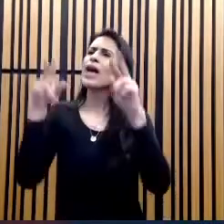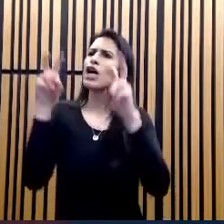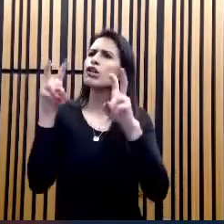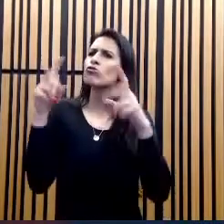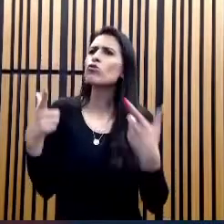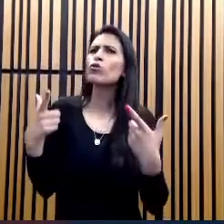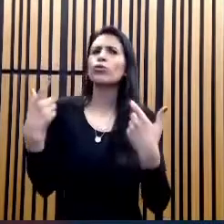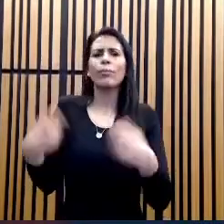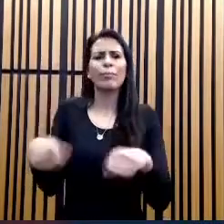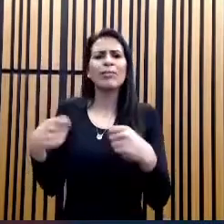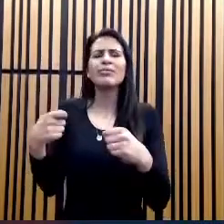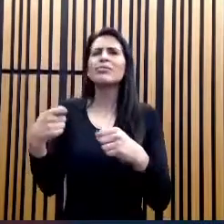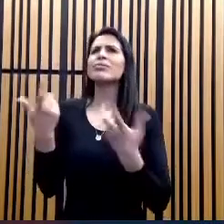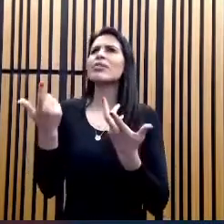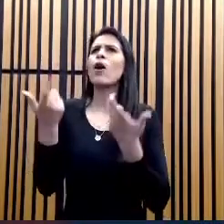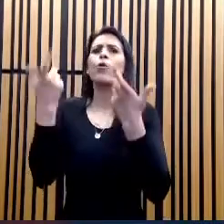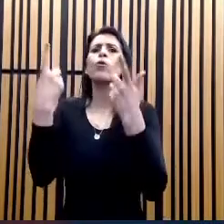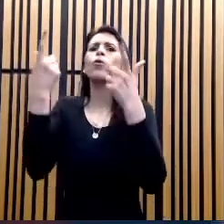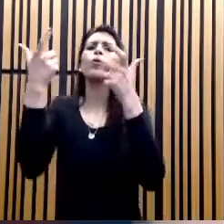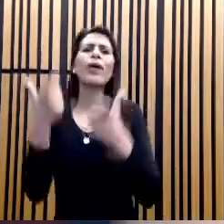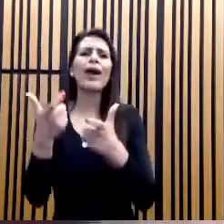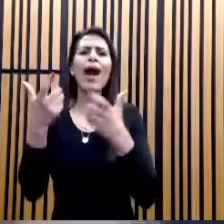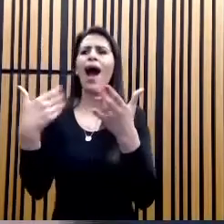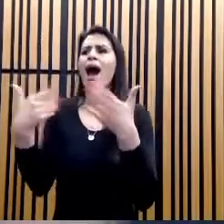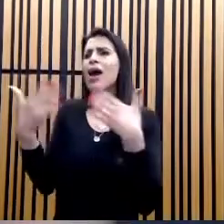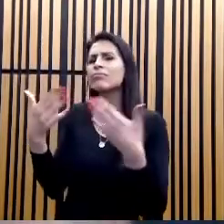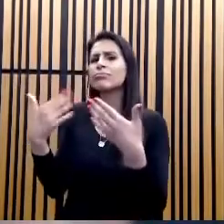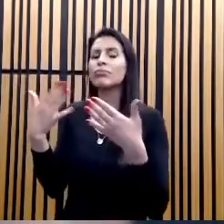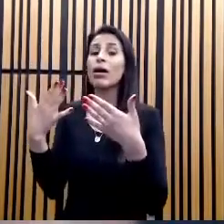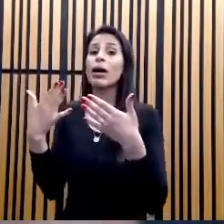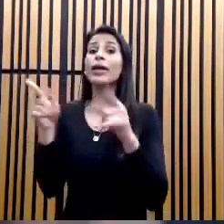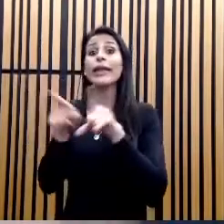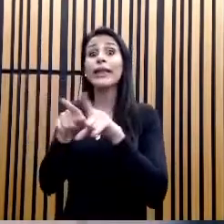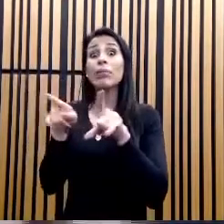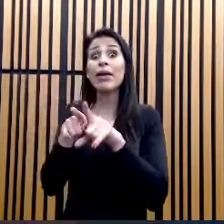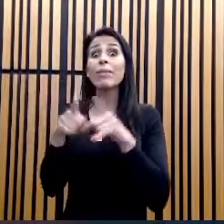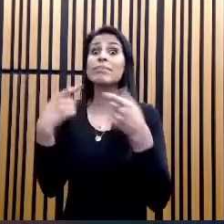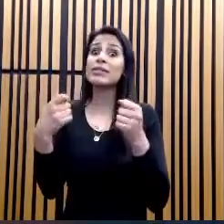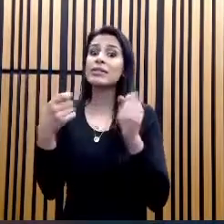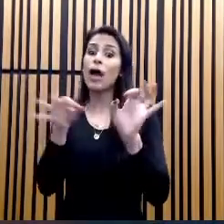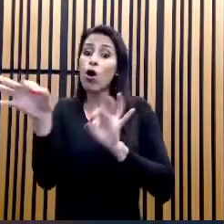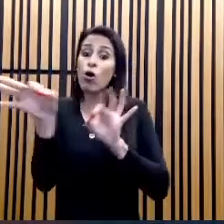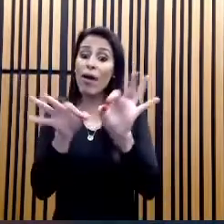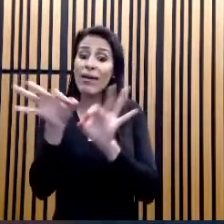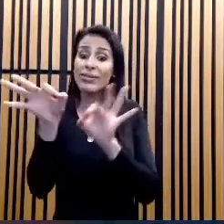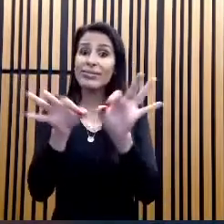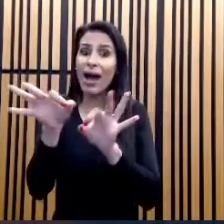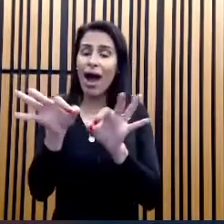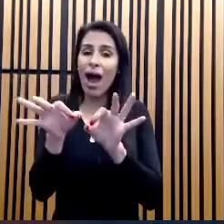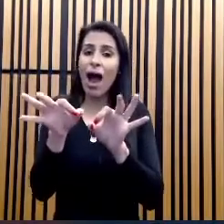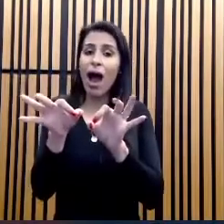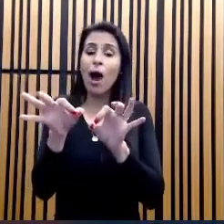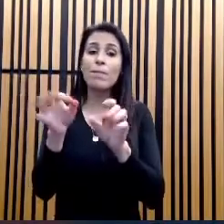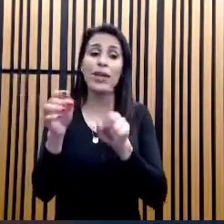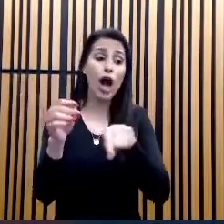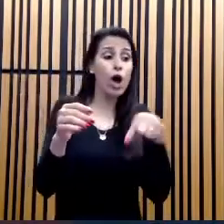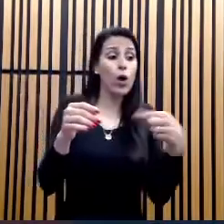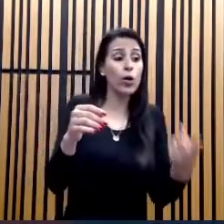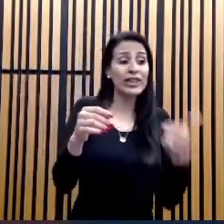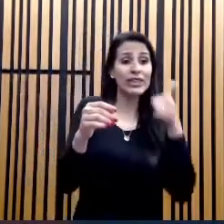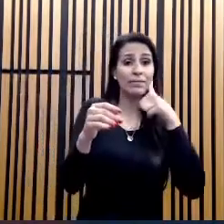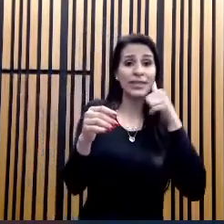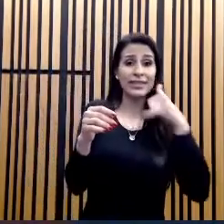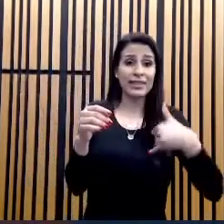precisava abrir caminho para as meninas de 30 chegarem aos 50 muito mais